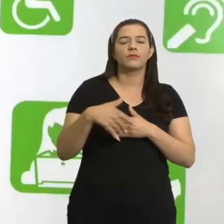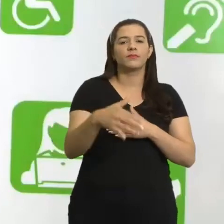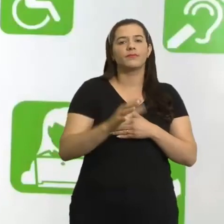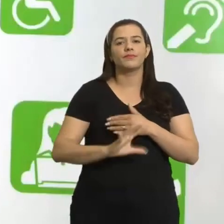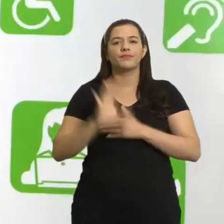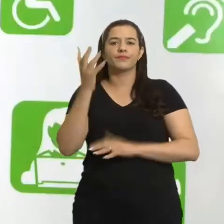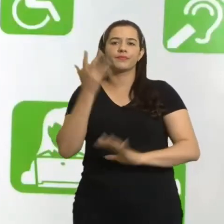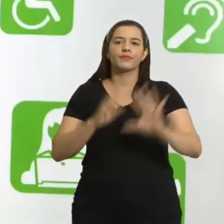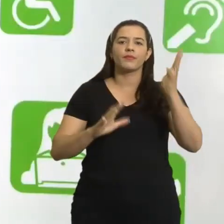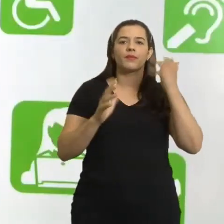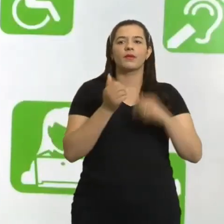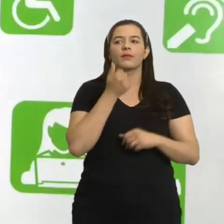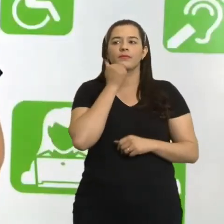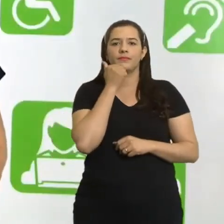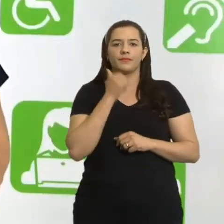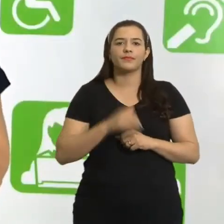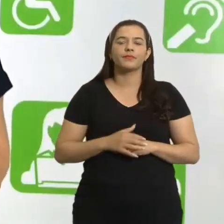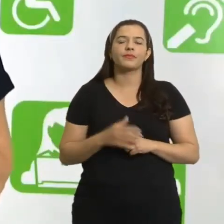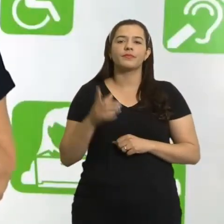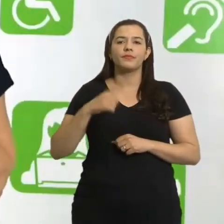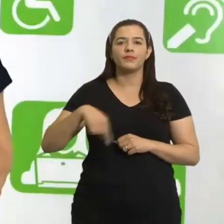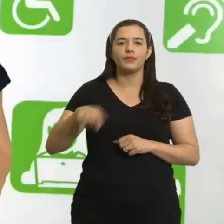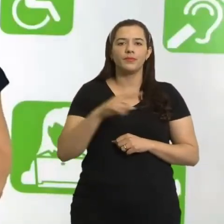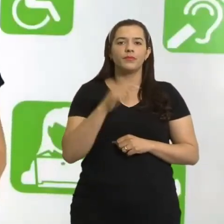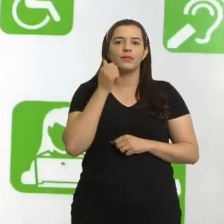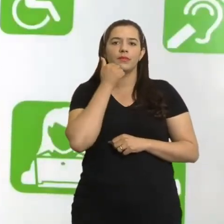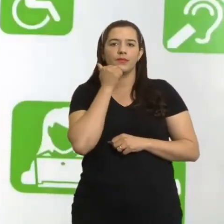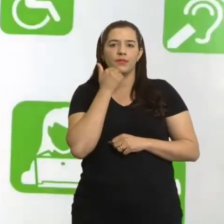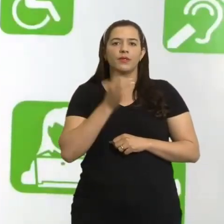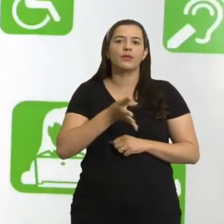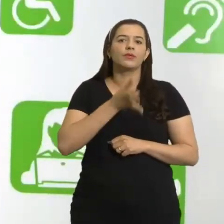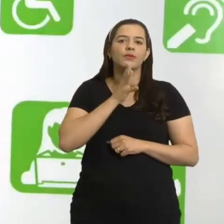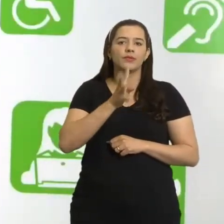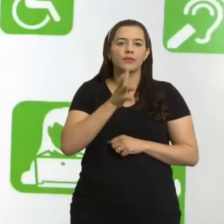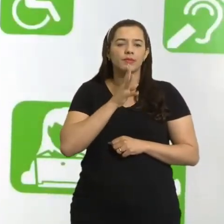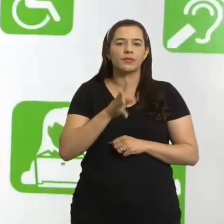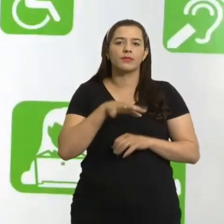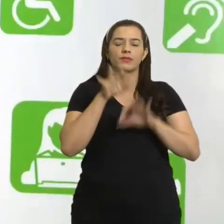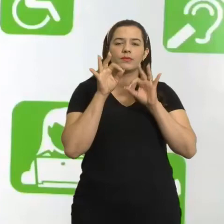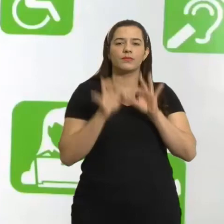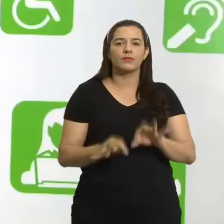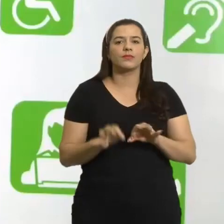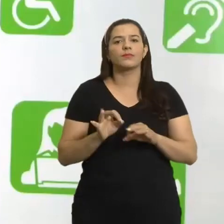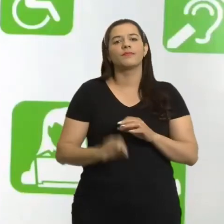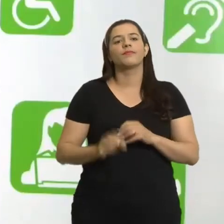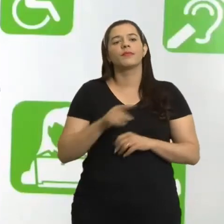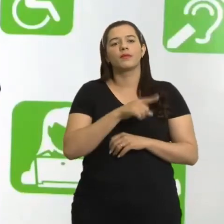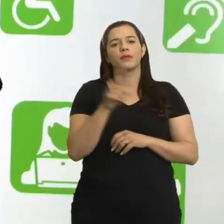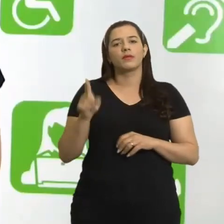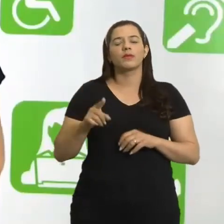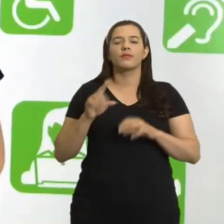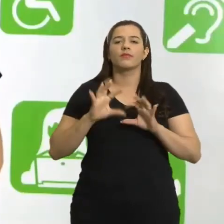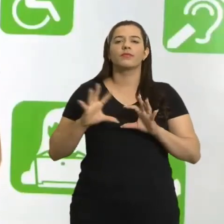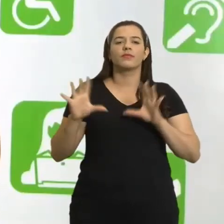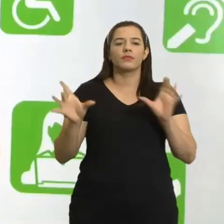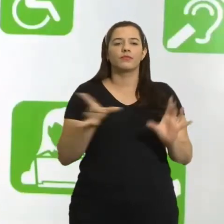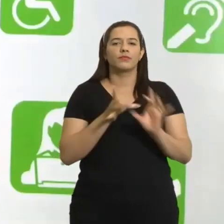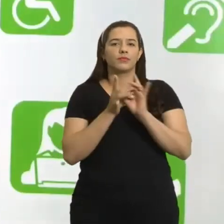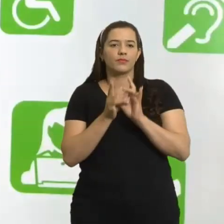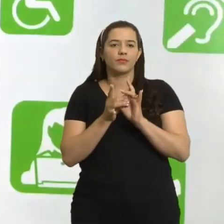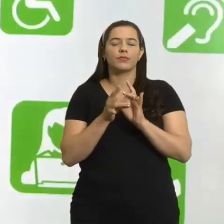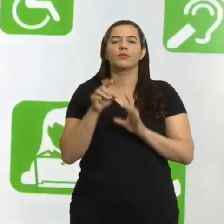as ciências. Então a ciência é o conhecimento racional que foi sistematizado.